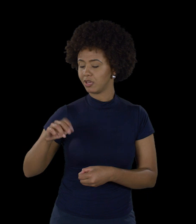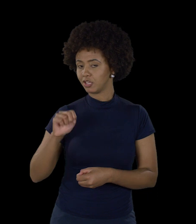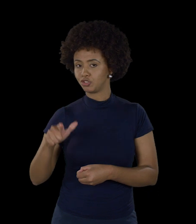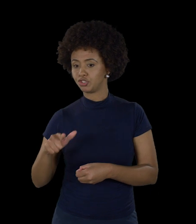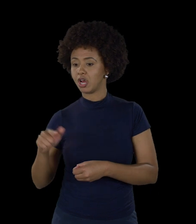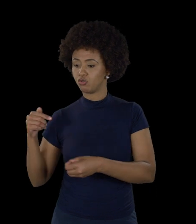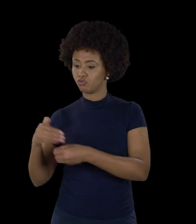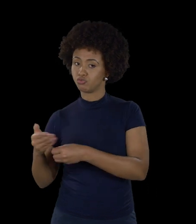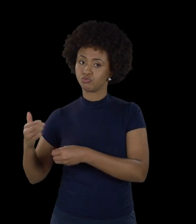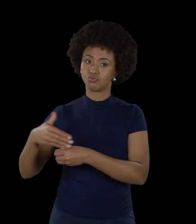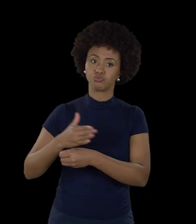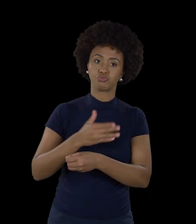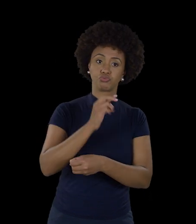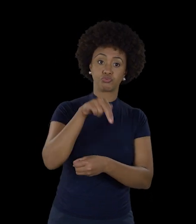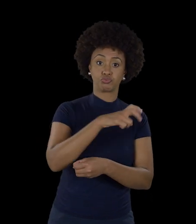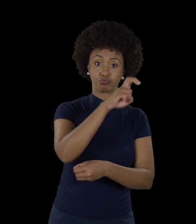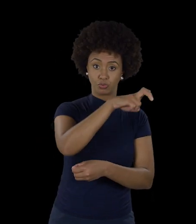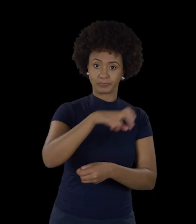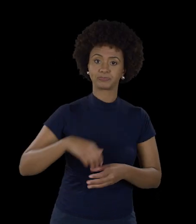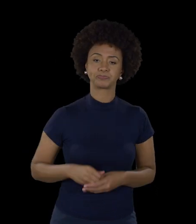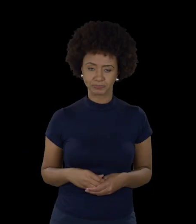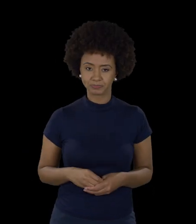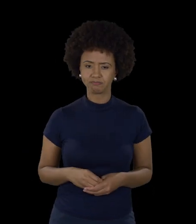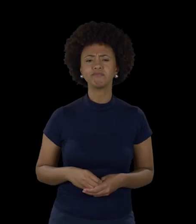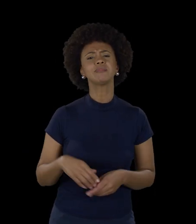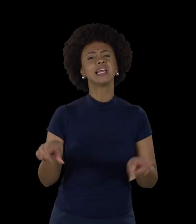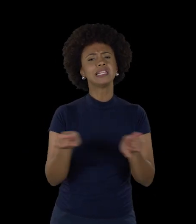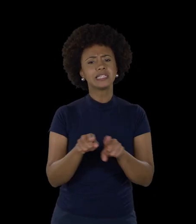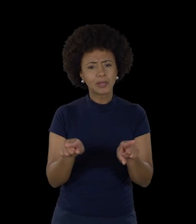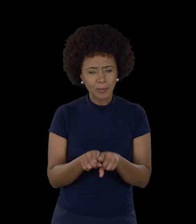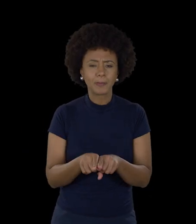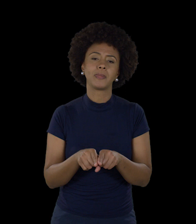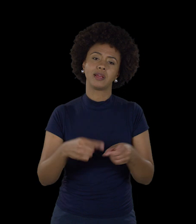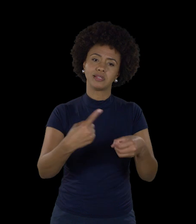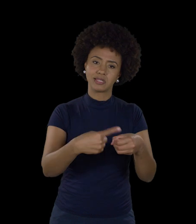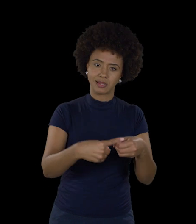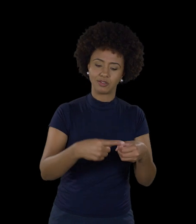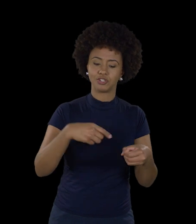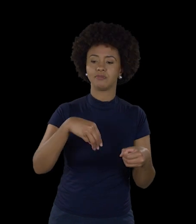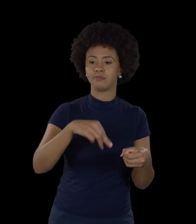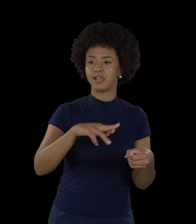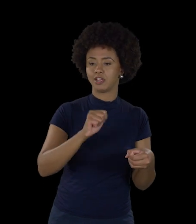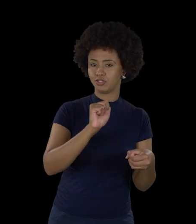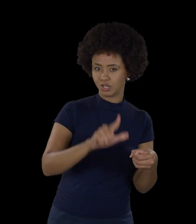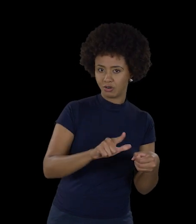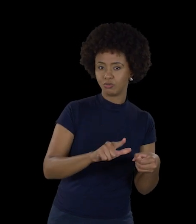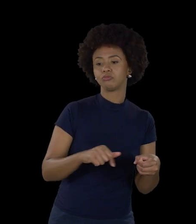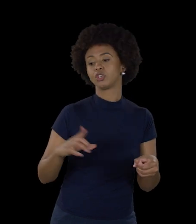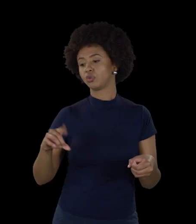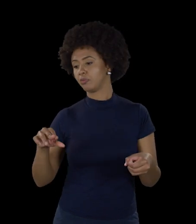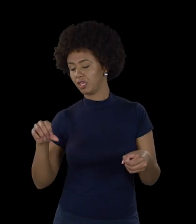Marechal Floriano. A RPPN Kohler exemplifica bem essa situação, pois fica exatamente